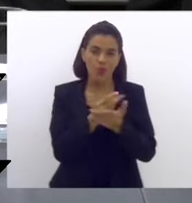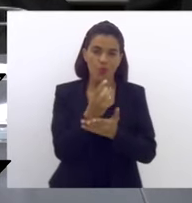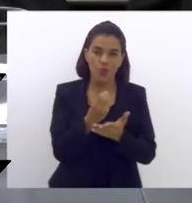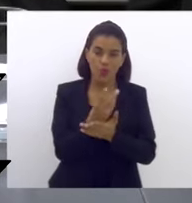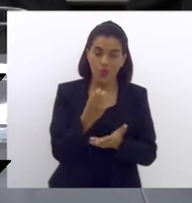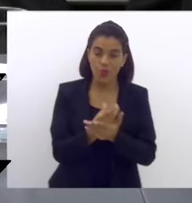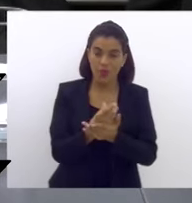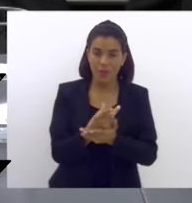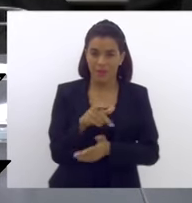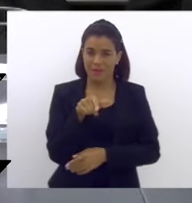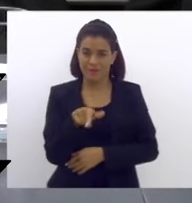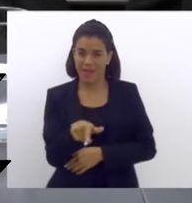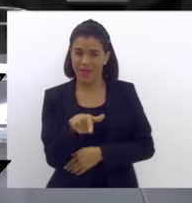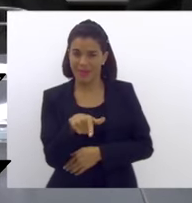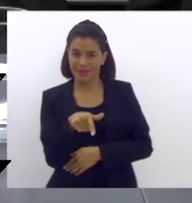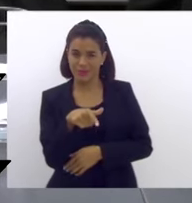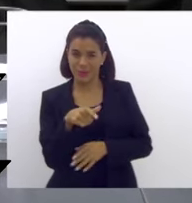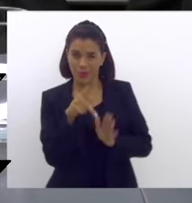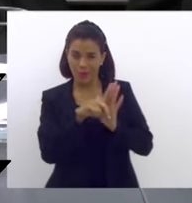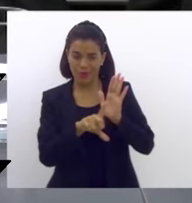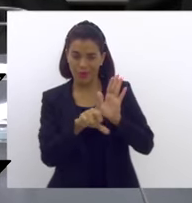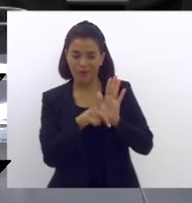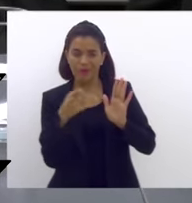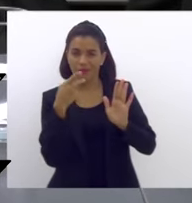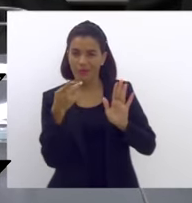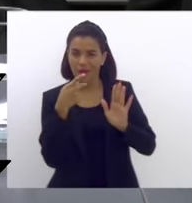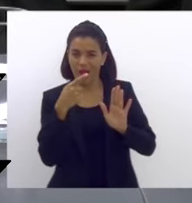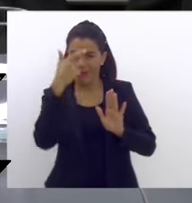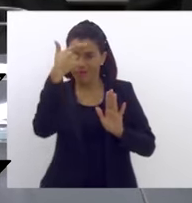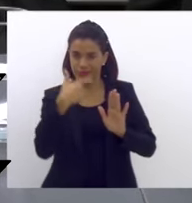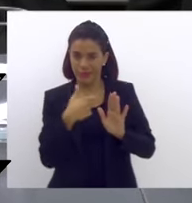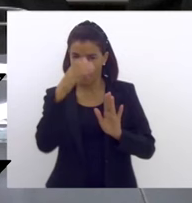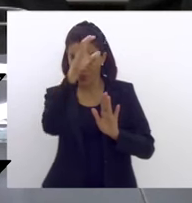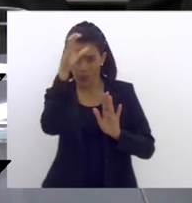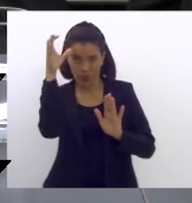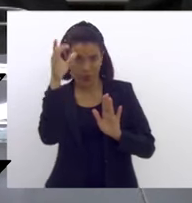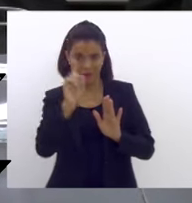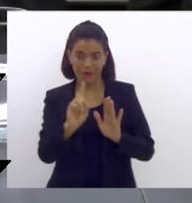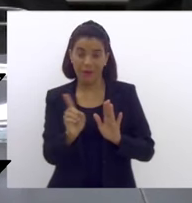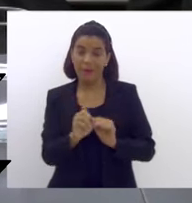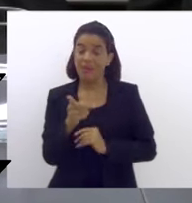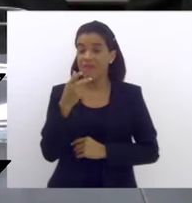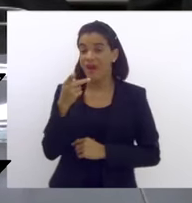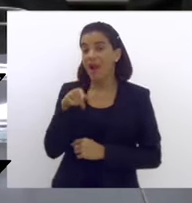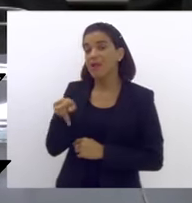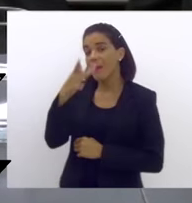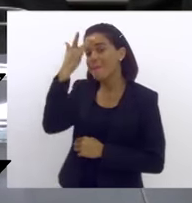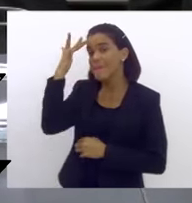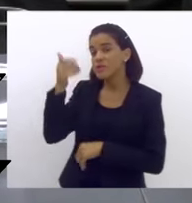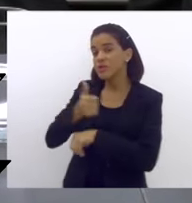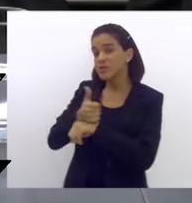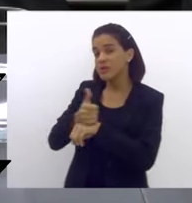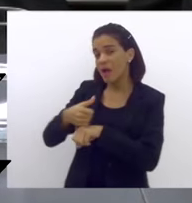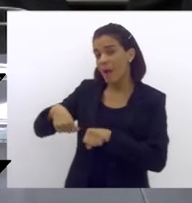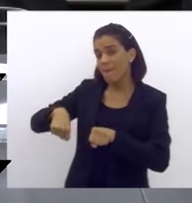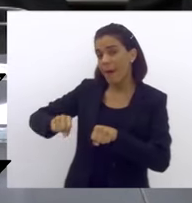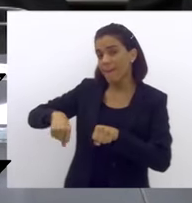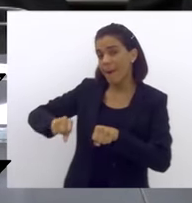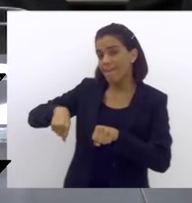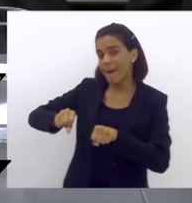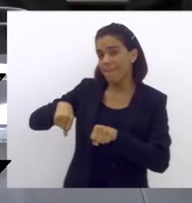tratando do Consumidor ele tá tratando do entregador e realmente tem uma